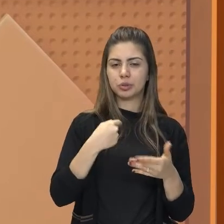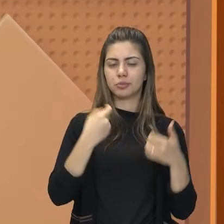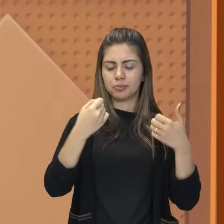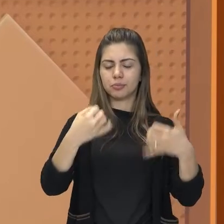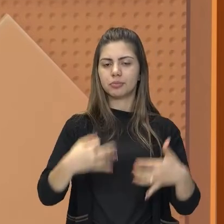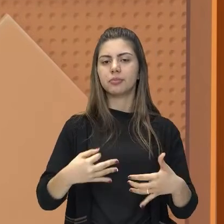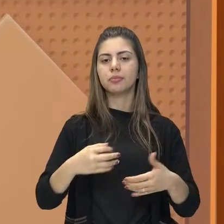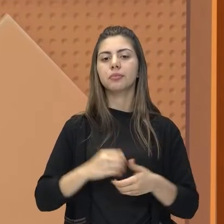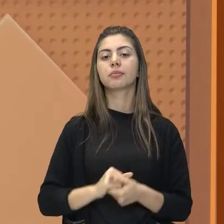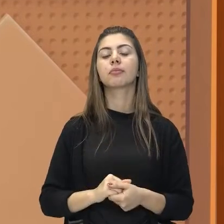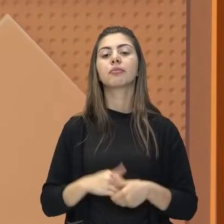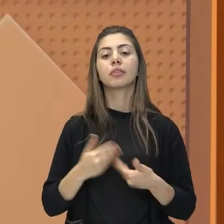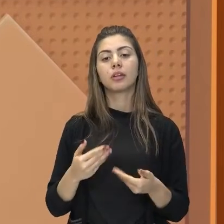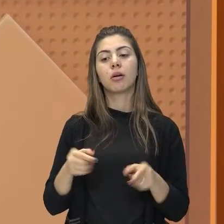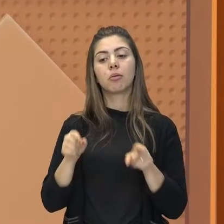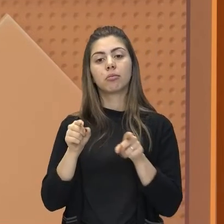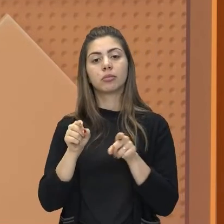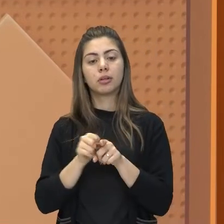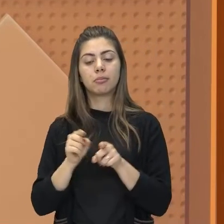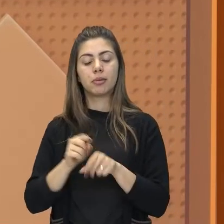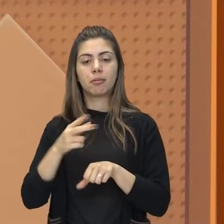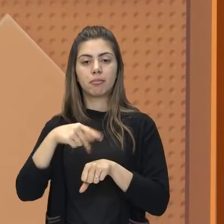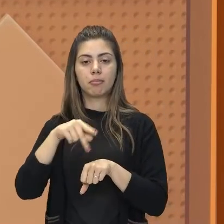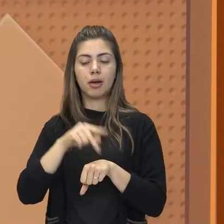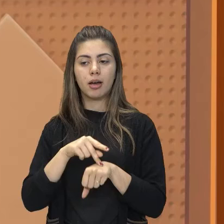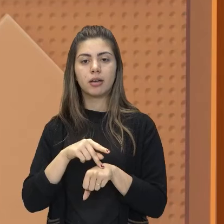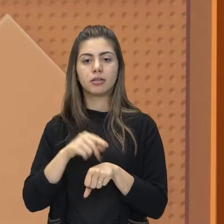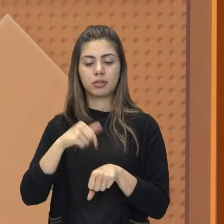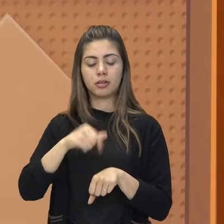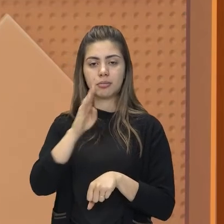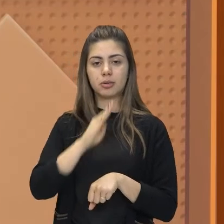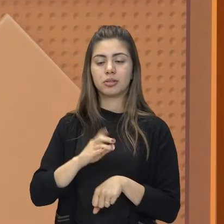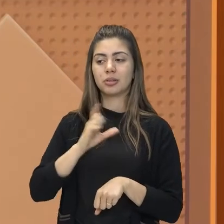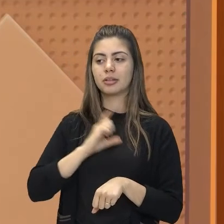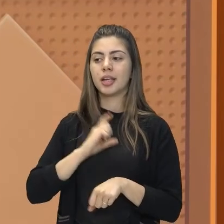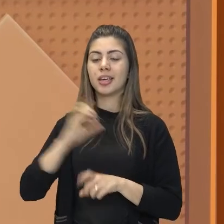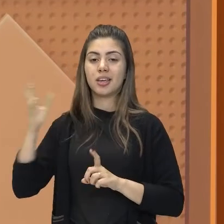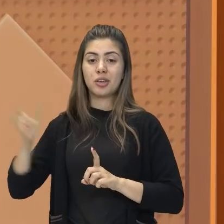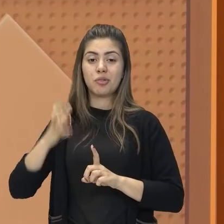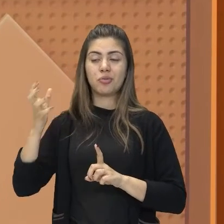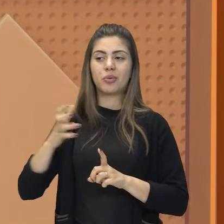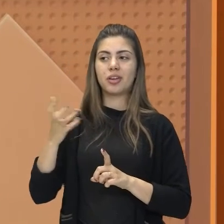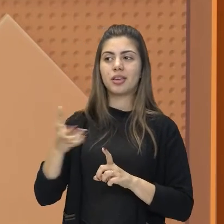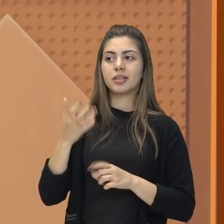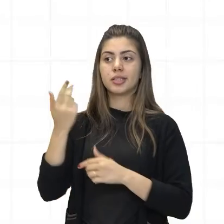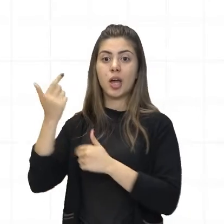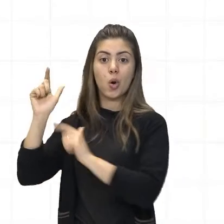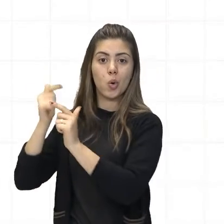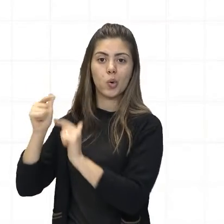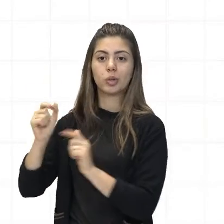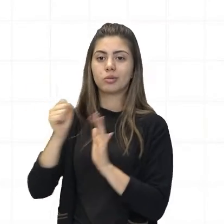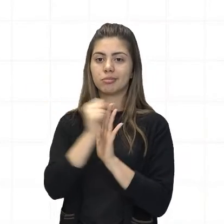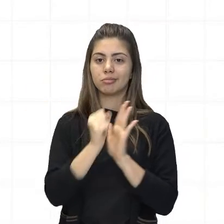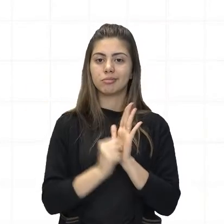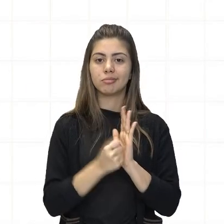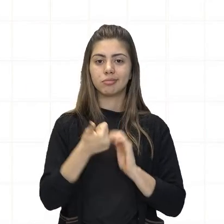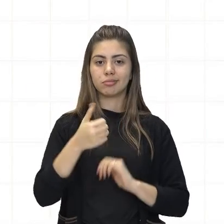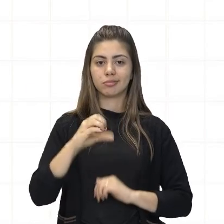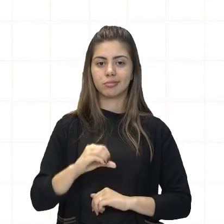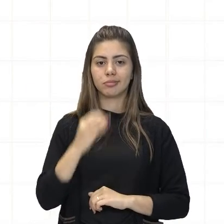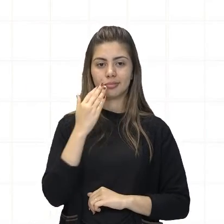Brasil também vai receber influência de outros povos a partir do século XIX. Acompanhe aqui